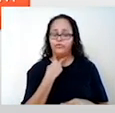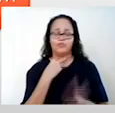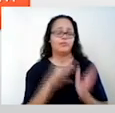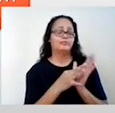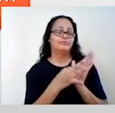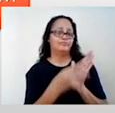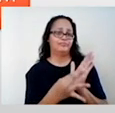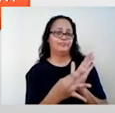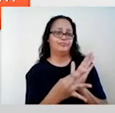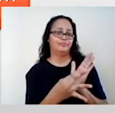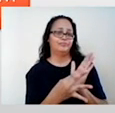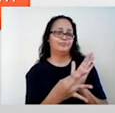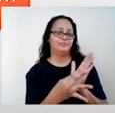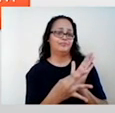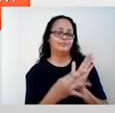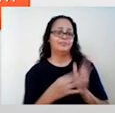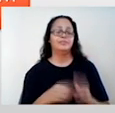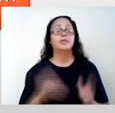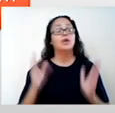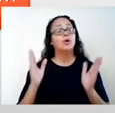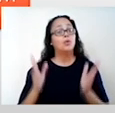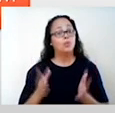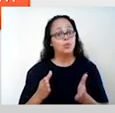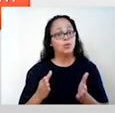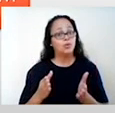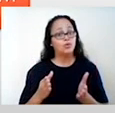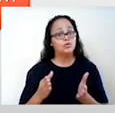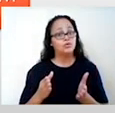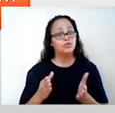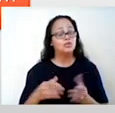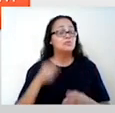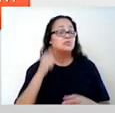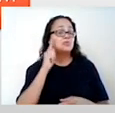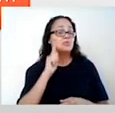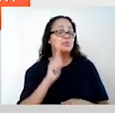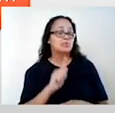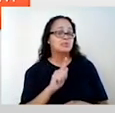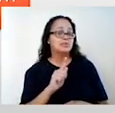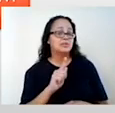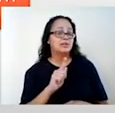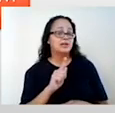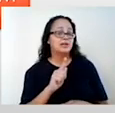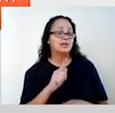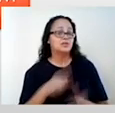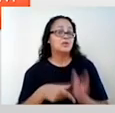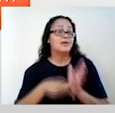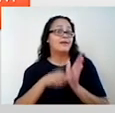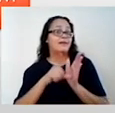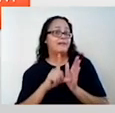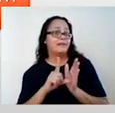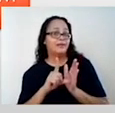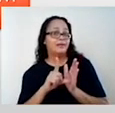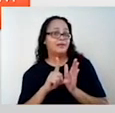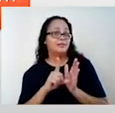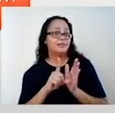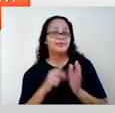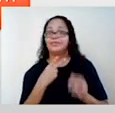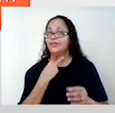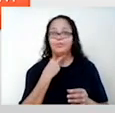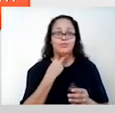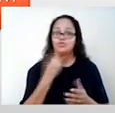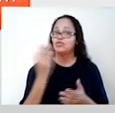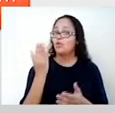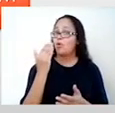direito à opinião. Então, hoje isso foi conquistado. Eles não podiam, na época, sequer comer com os adultos, muito